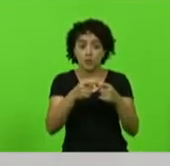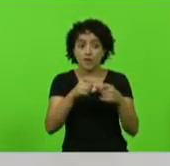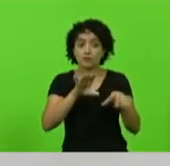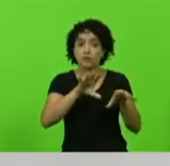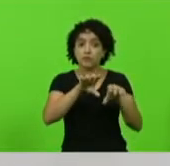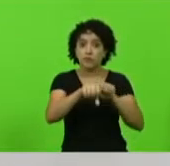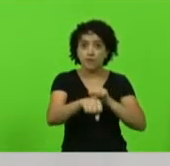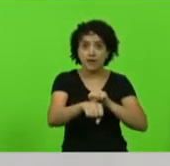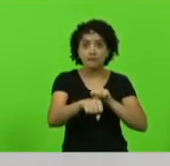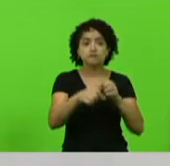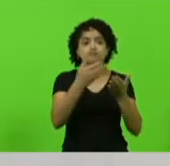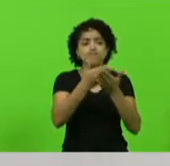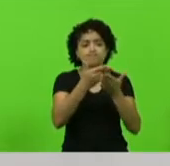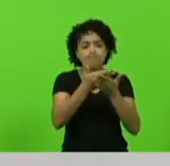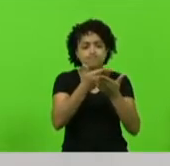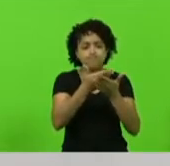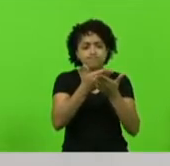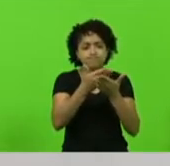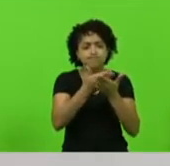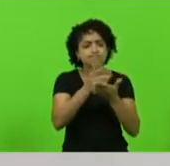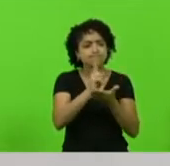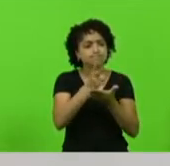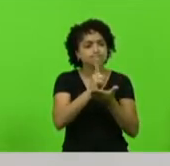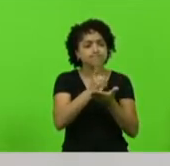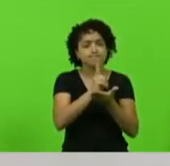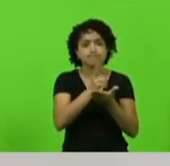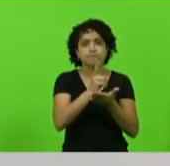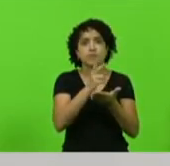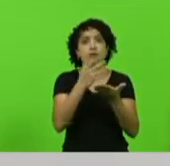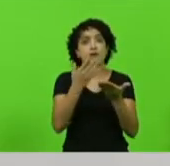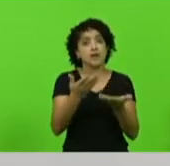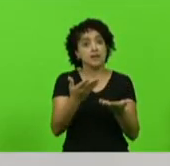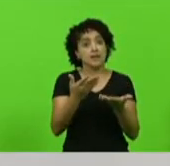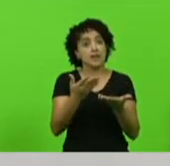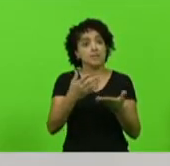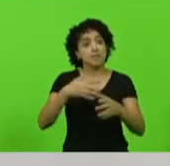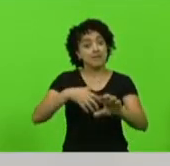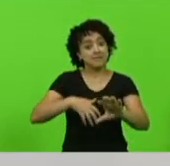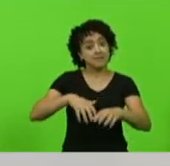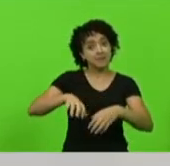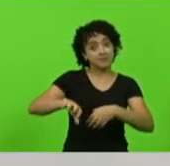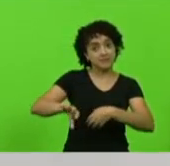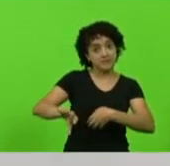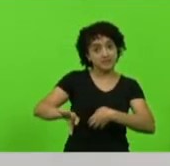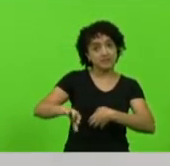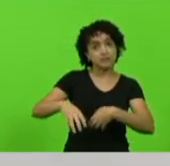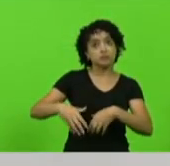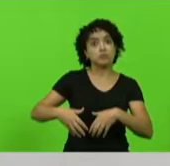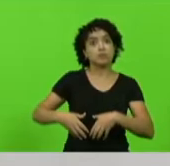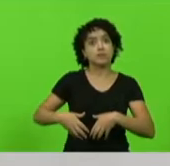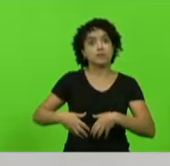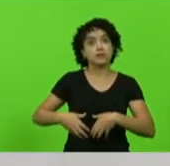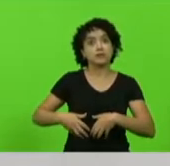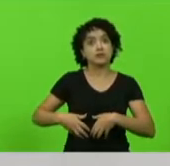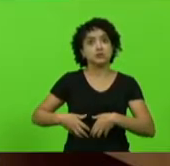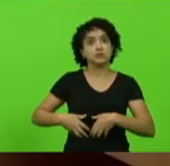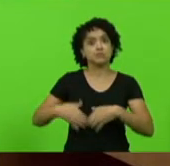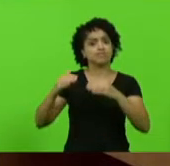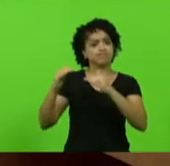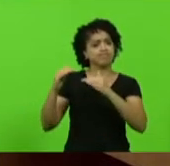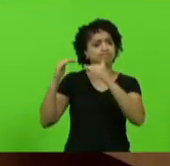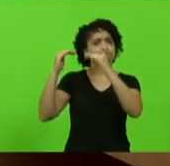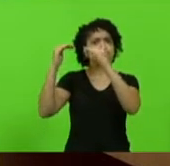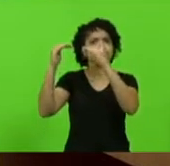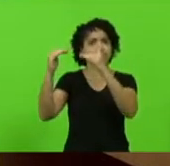ele tem que estudar, ele tem que continuar estudando. Mas, para fazer transplante de fígado, você está no topo, praticamente,